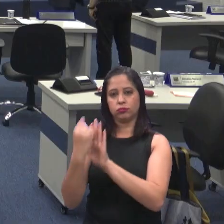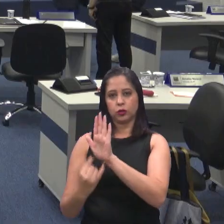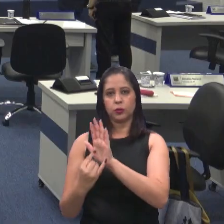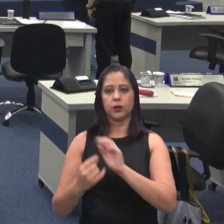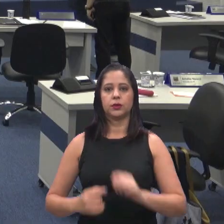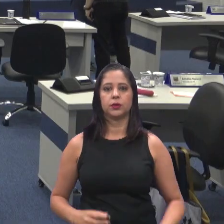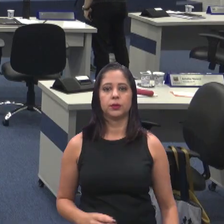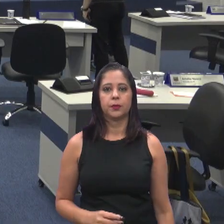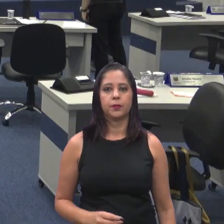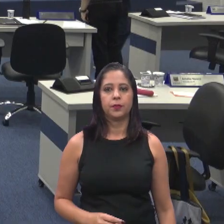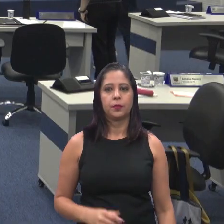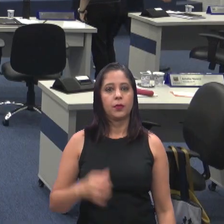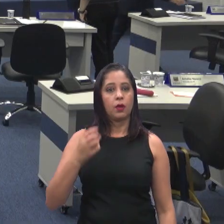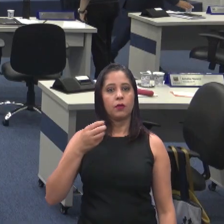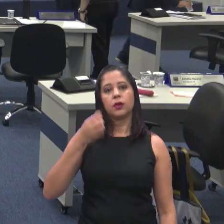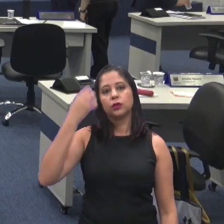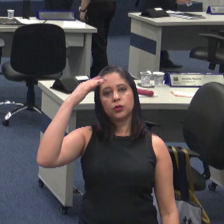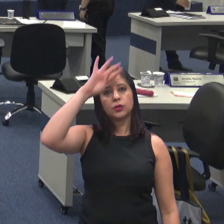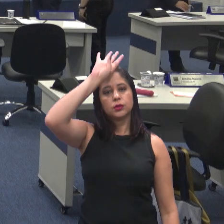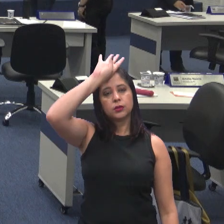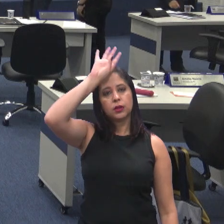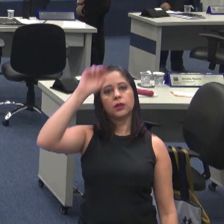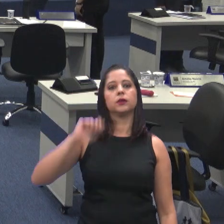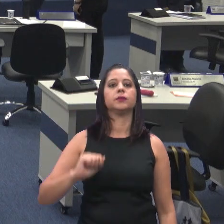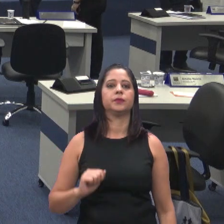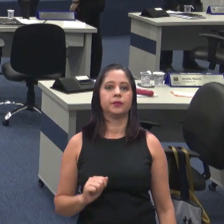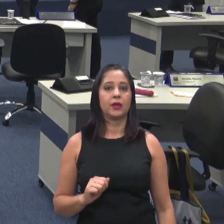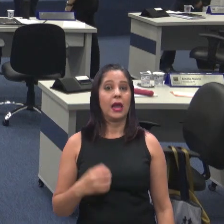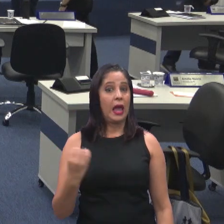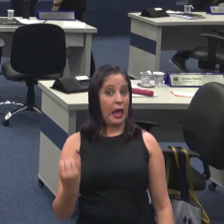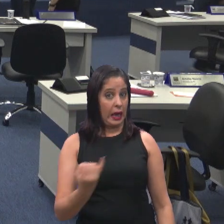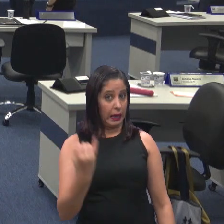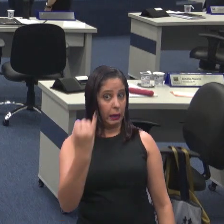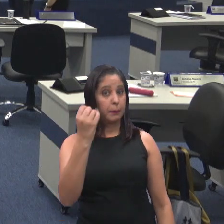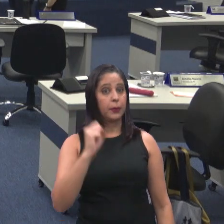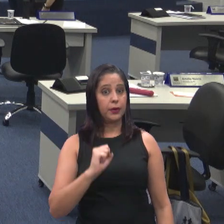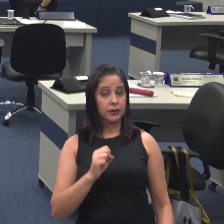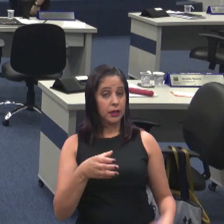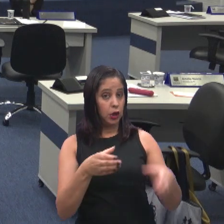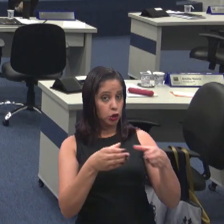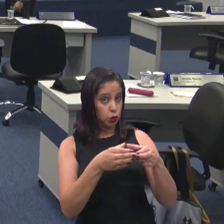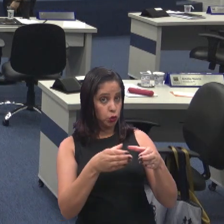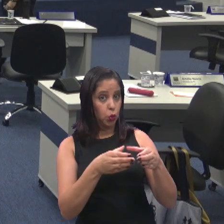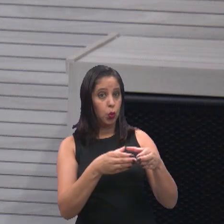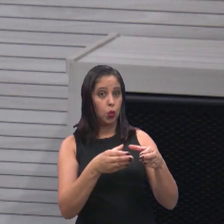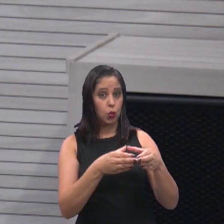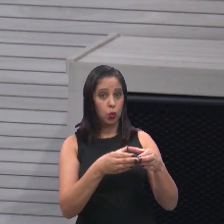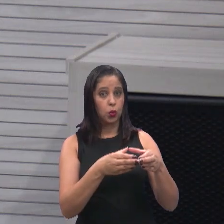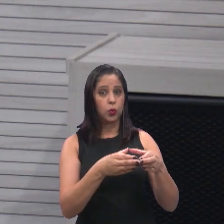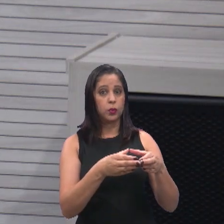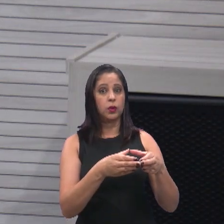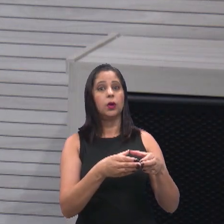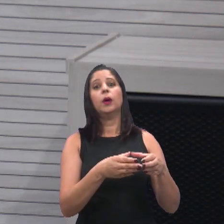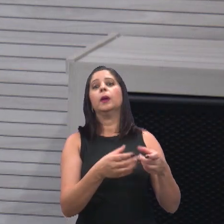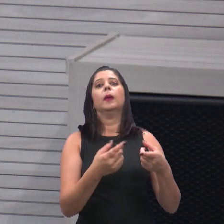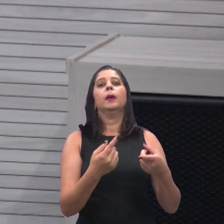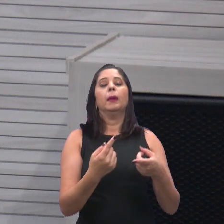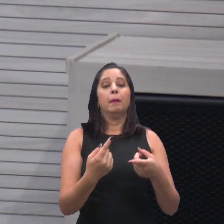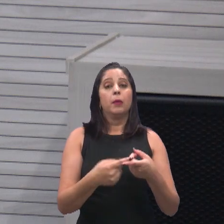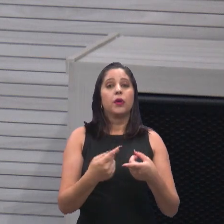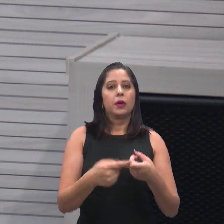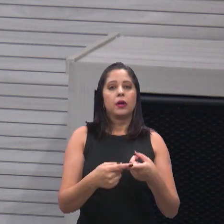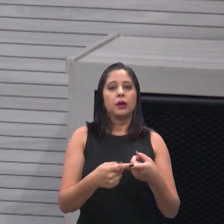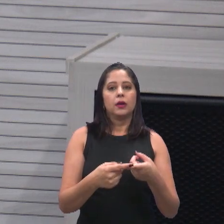o vereador Sena. Presidente, é muito importante a Frente Parlamentar de Regularização Fundiária, que teve em vista, vereador Marcão, que essa